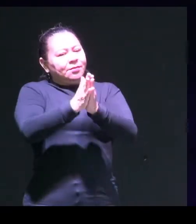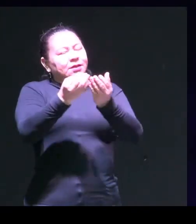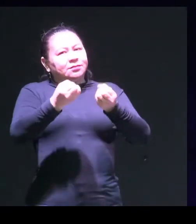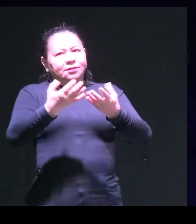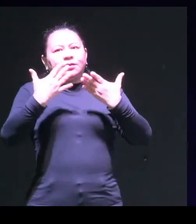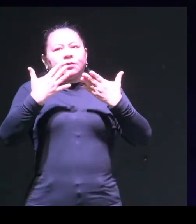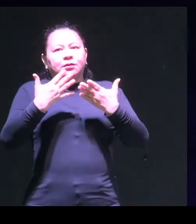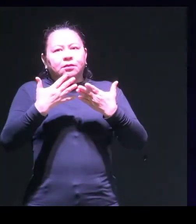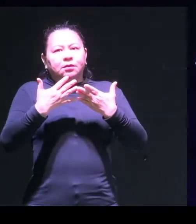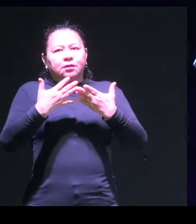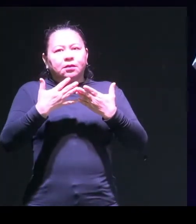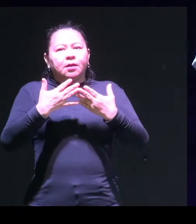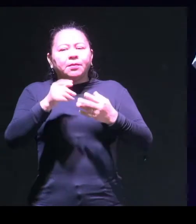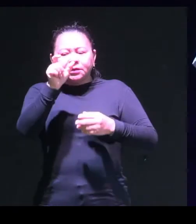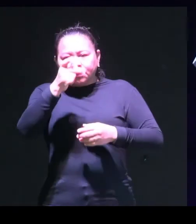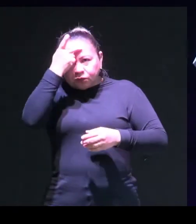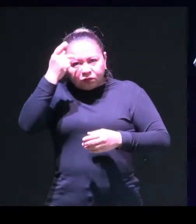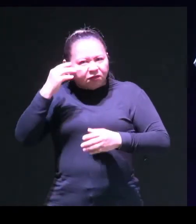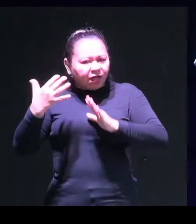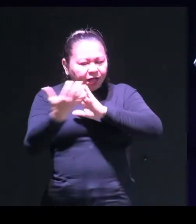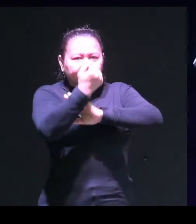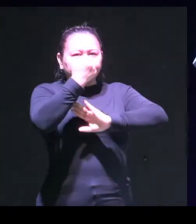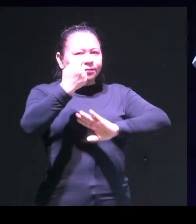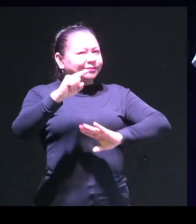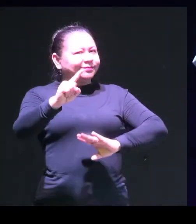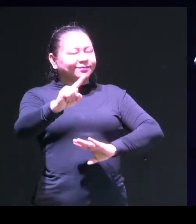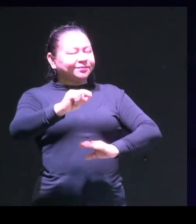para que ninguém tome a sua coroa.